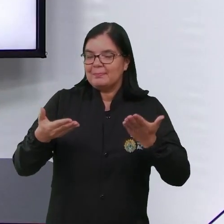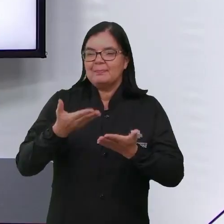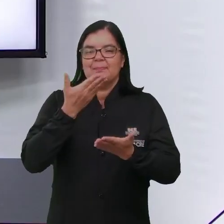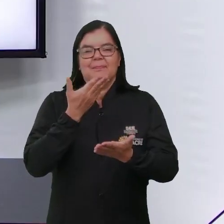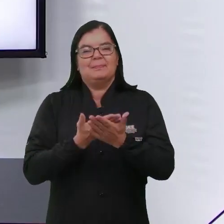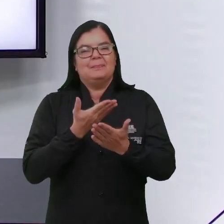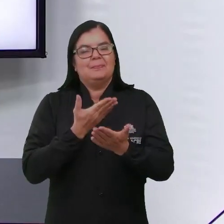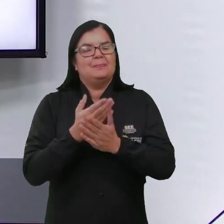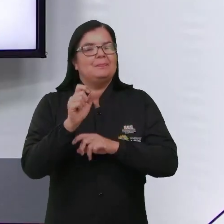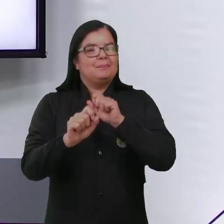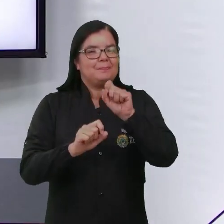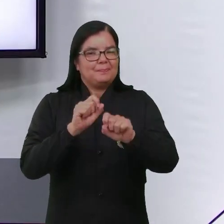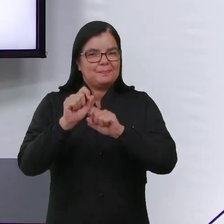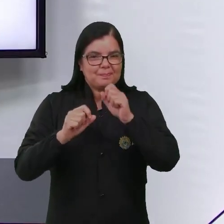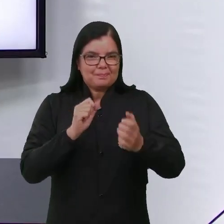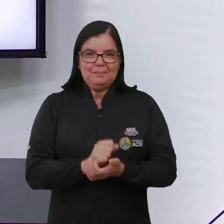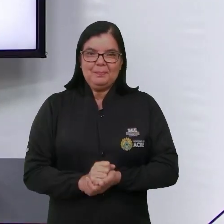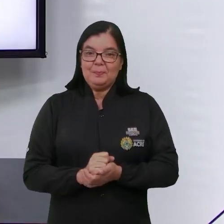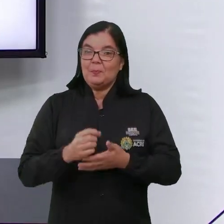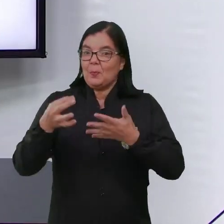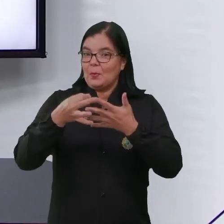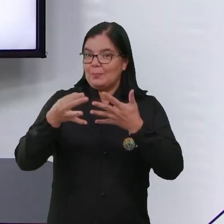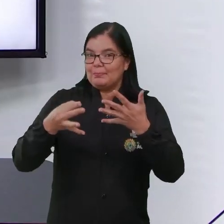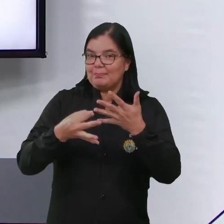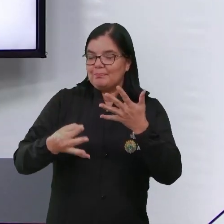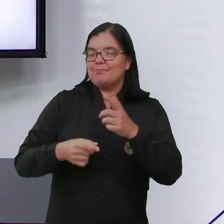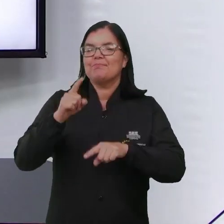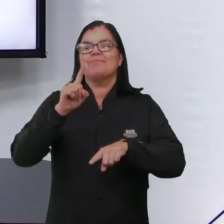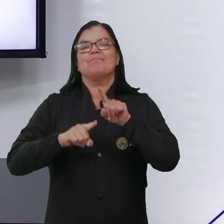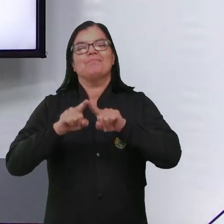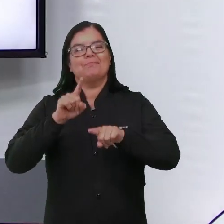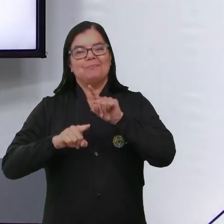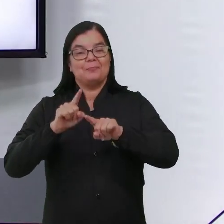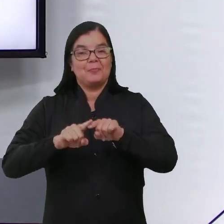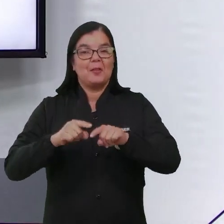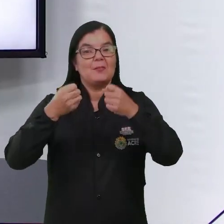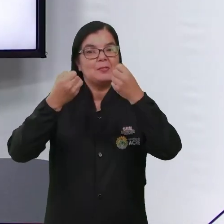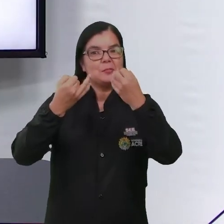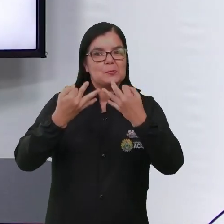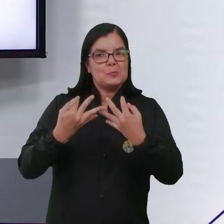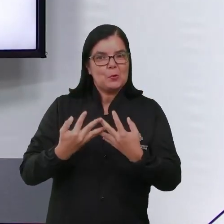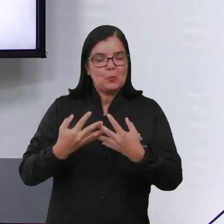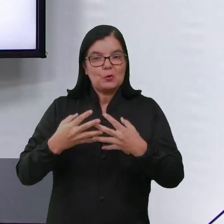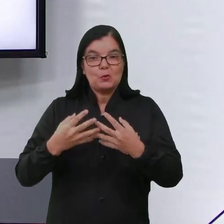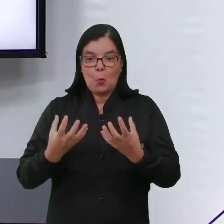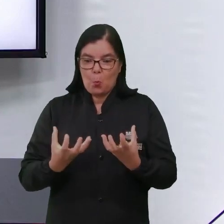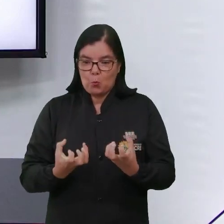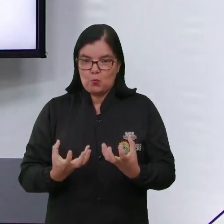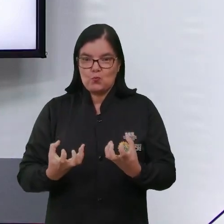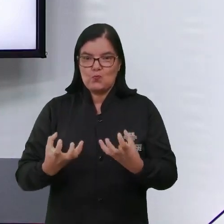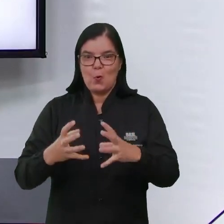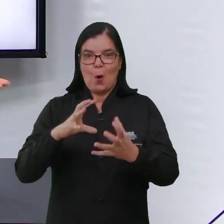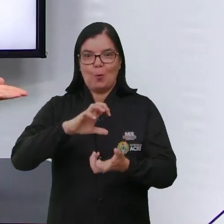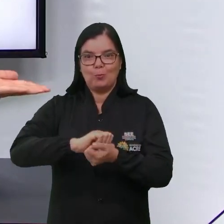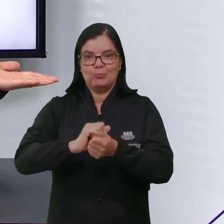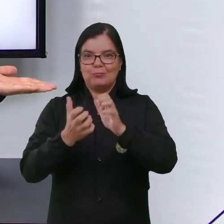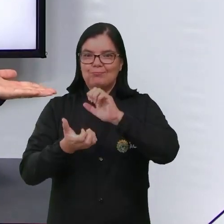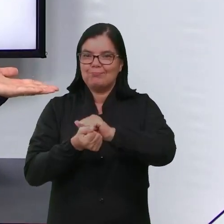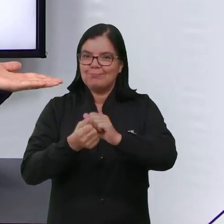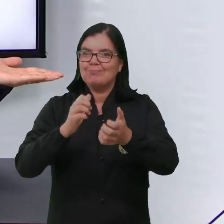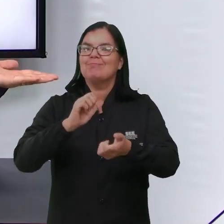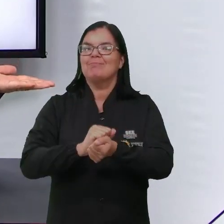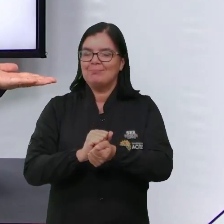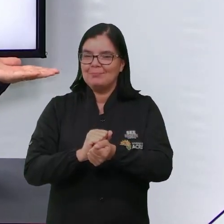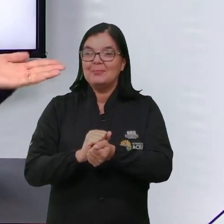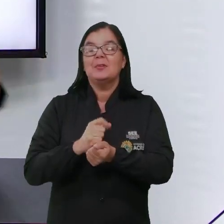nossa aula vai ser o quê? A propriedade dos materiais e hoje a gente vai falar dos cerâmicos. Então, em relação aos materiais que